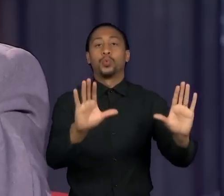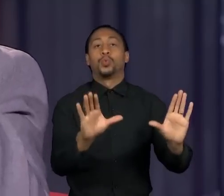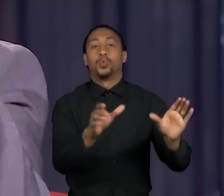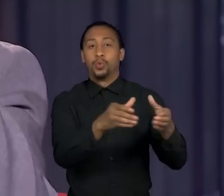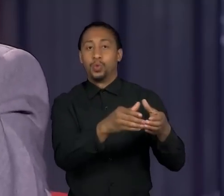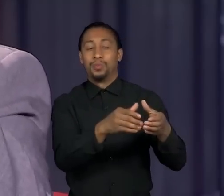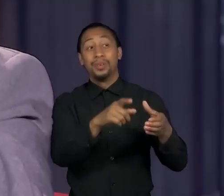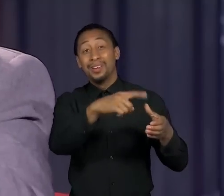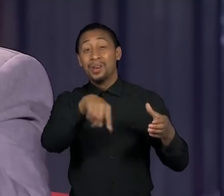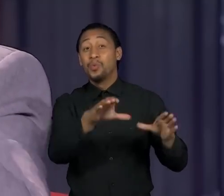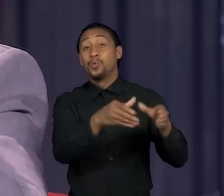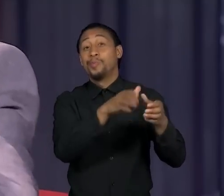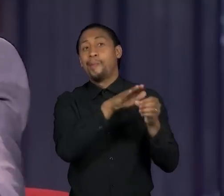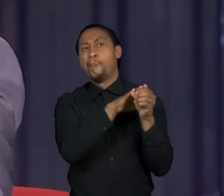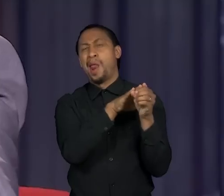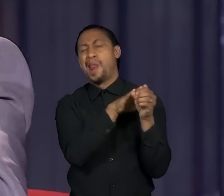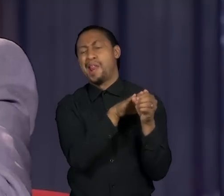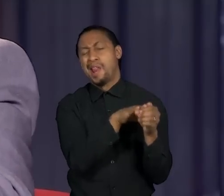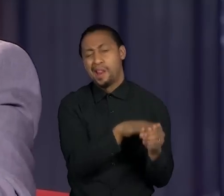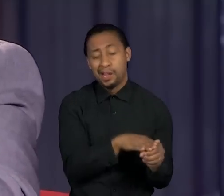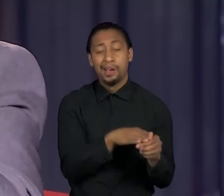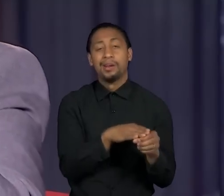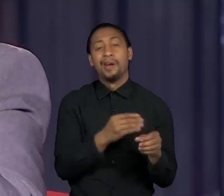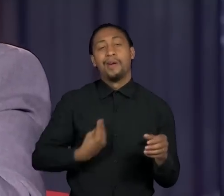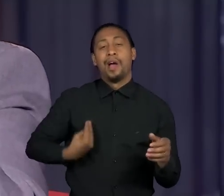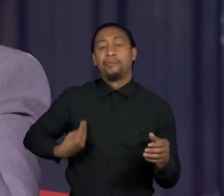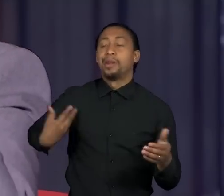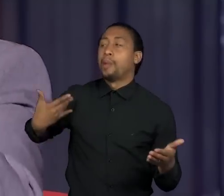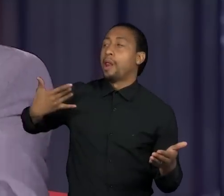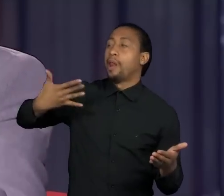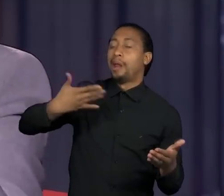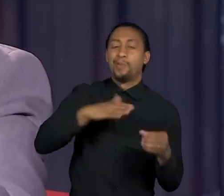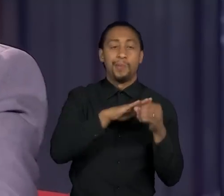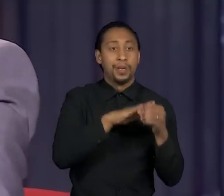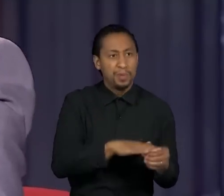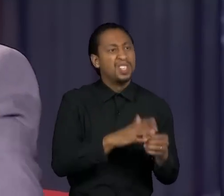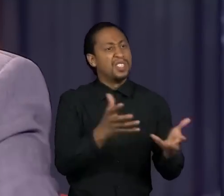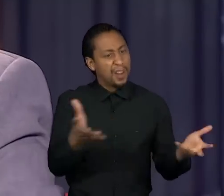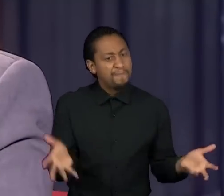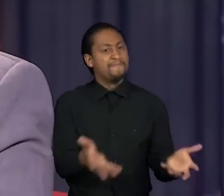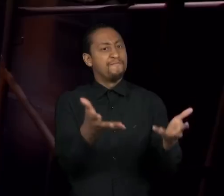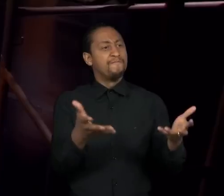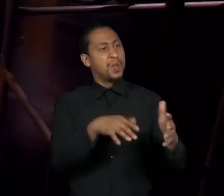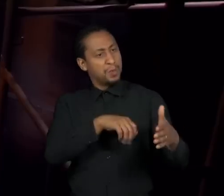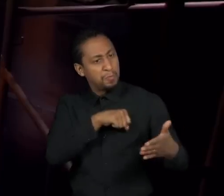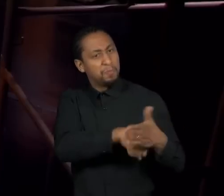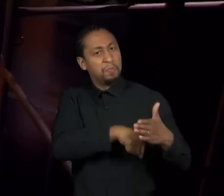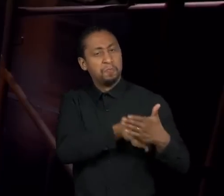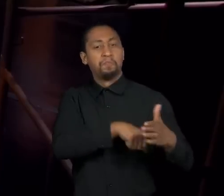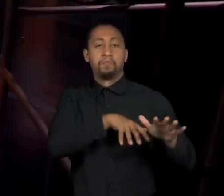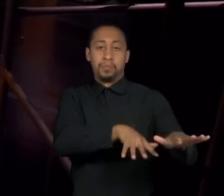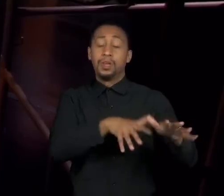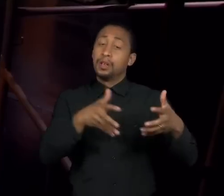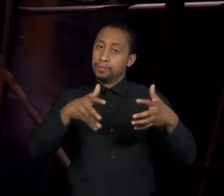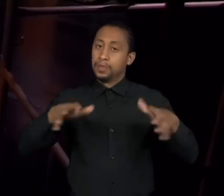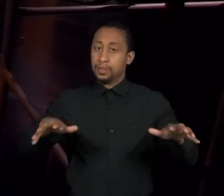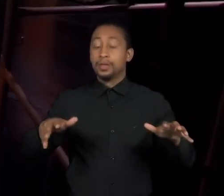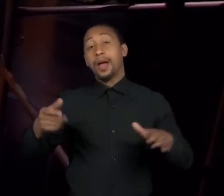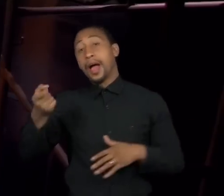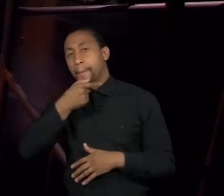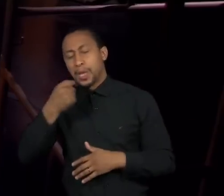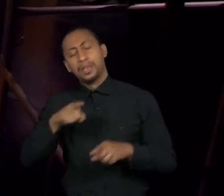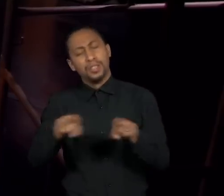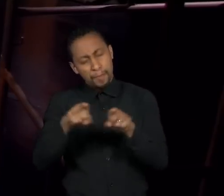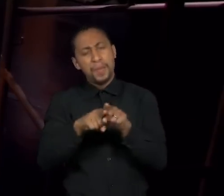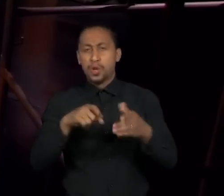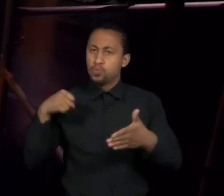galera oprimida, que já foi oprimida a vida toda e está querendo ressignificar aquela opressão de uma certa forma. Sim. E o comediante está batendo no opressor. Sim.